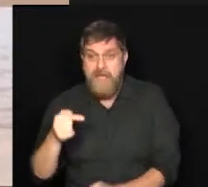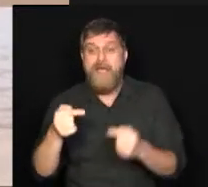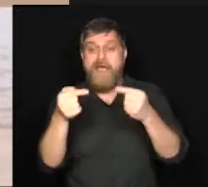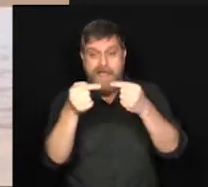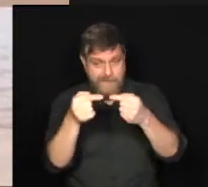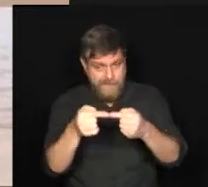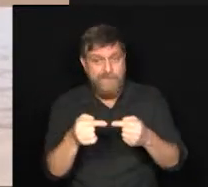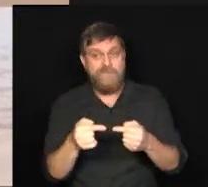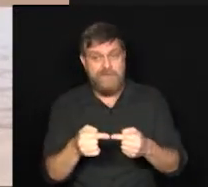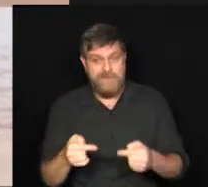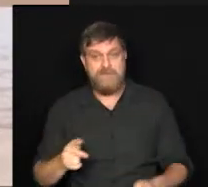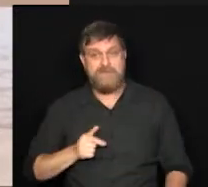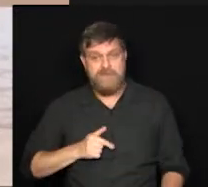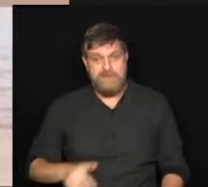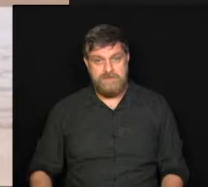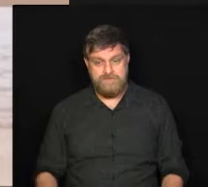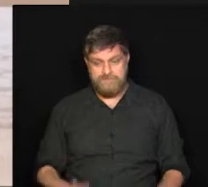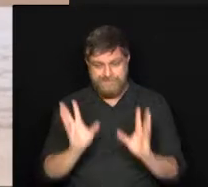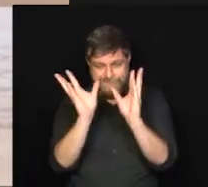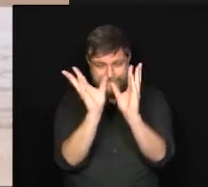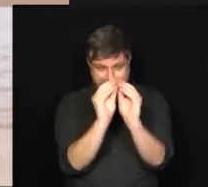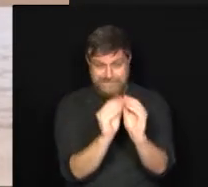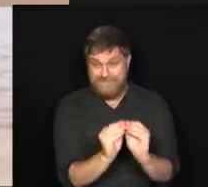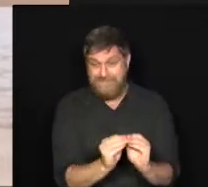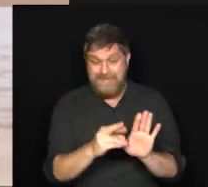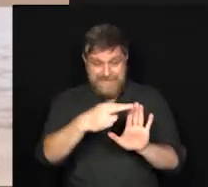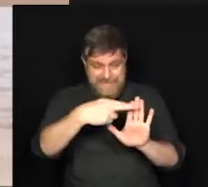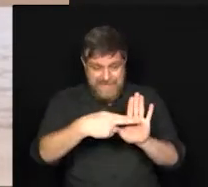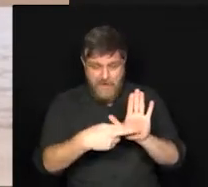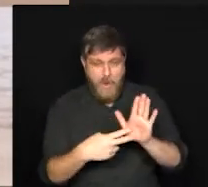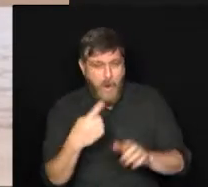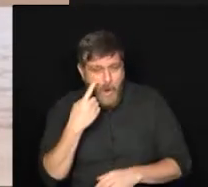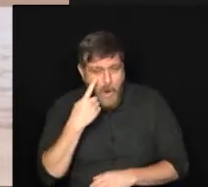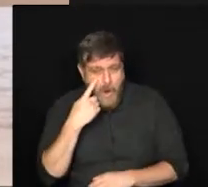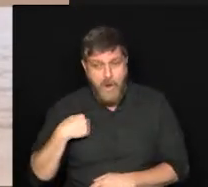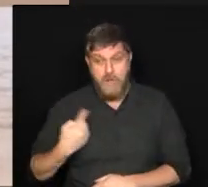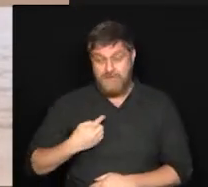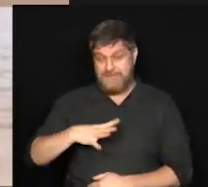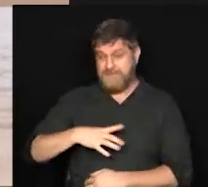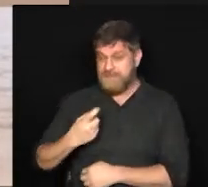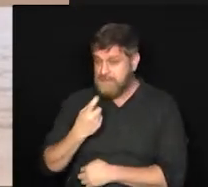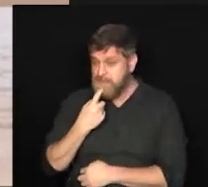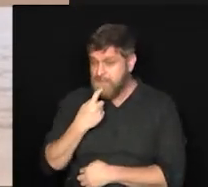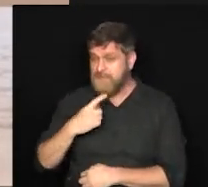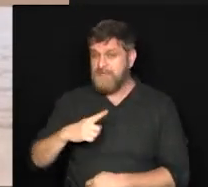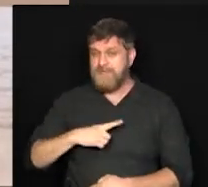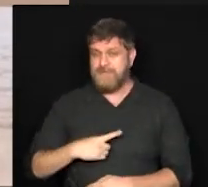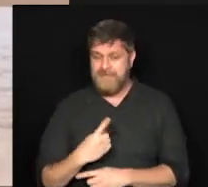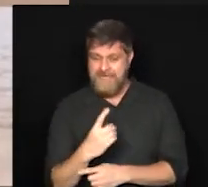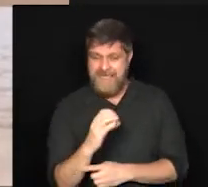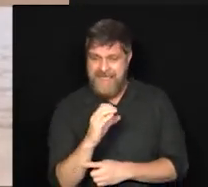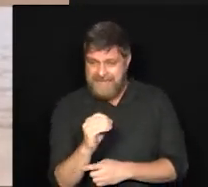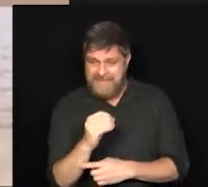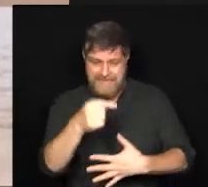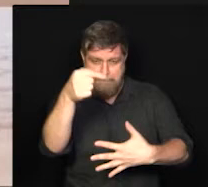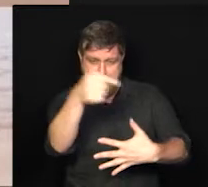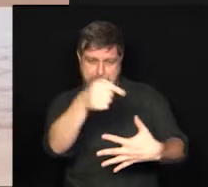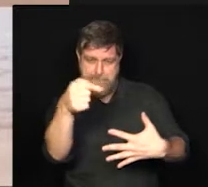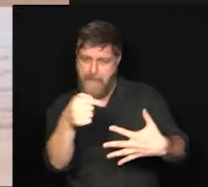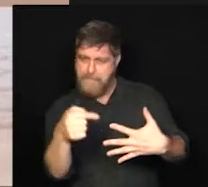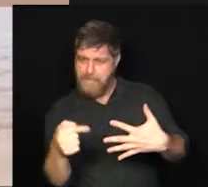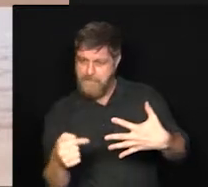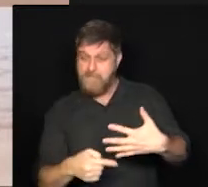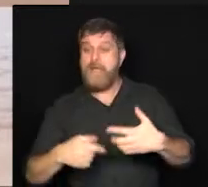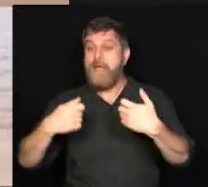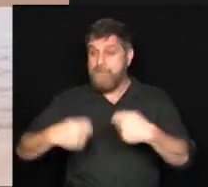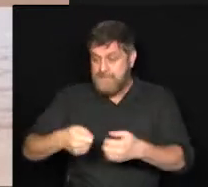nesse monte aí de regras. Olha só, nós estamos em Campinas 10 situações em que é